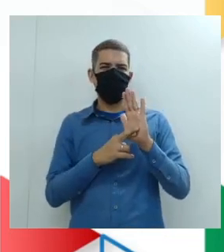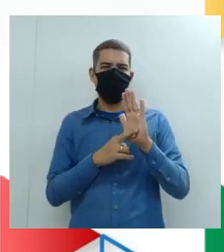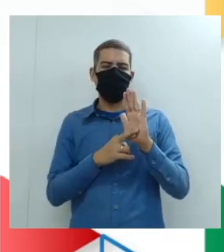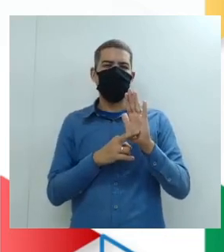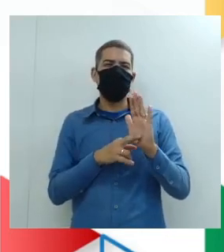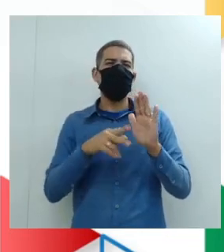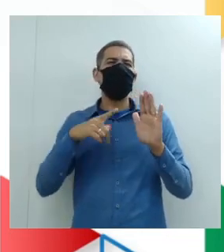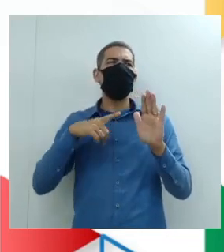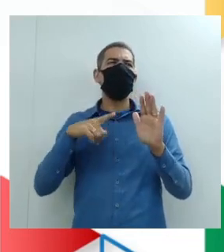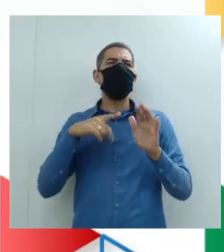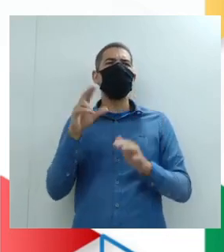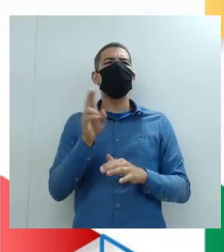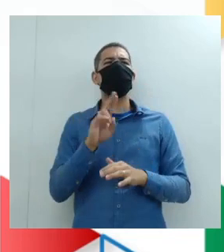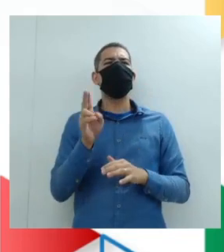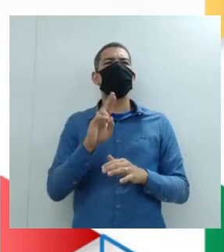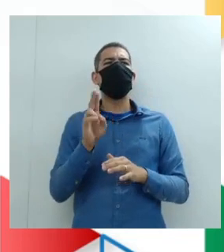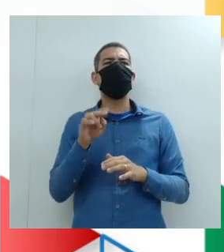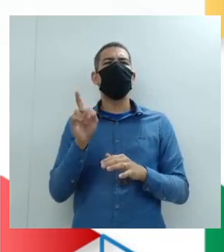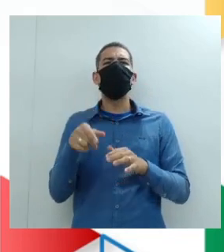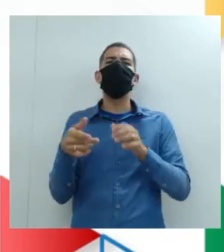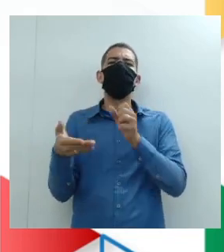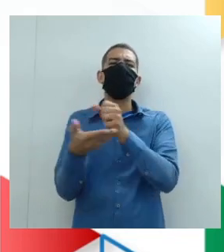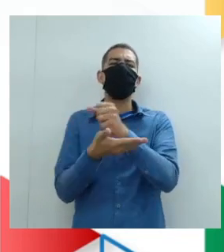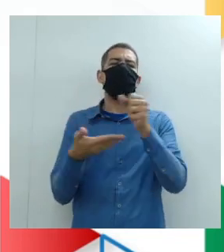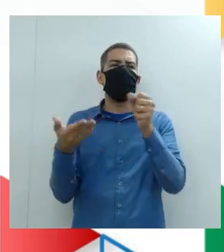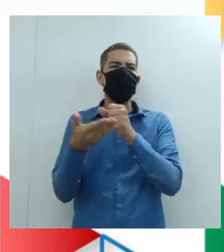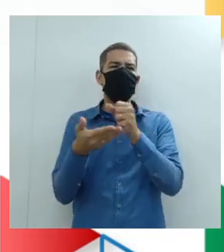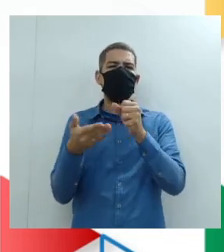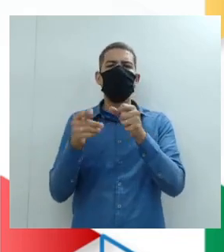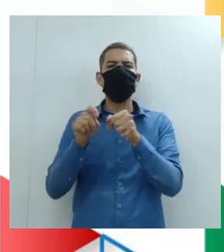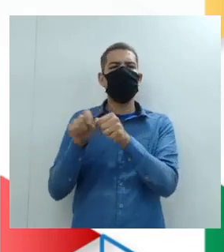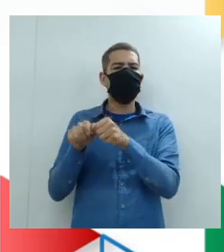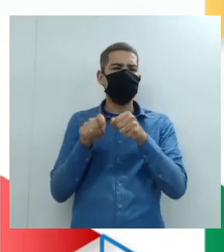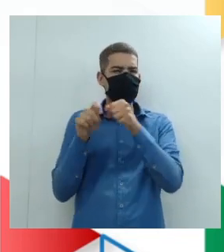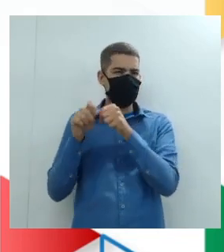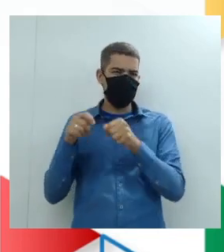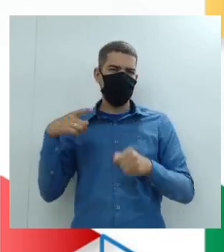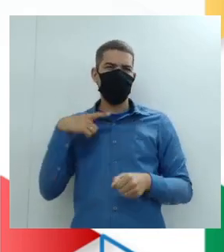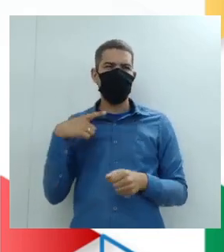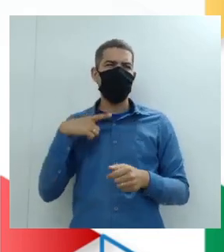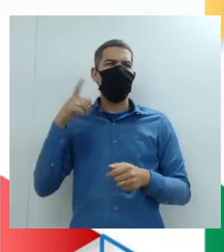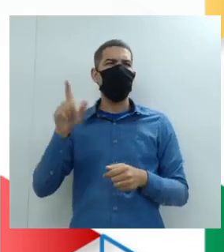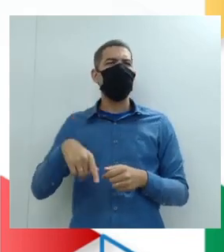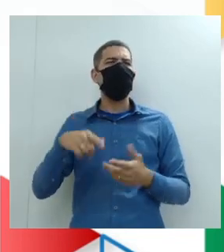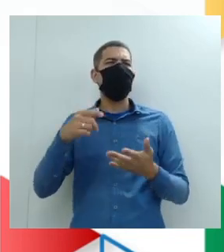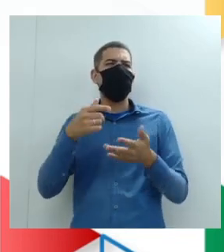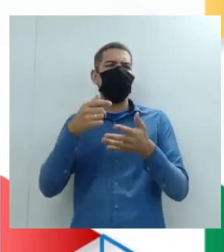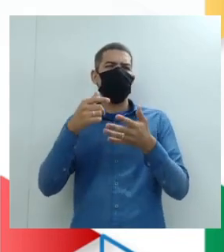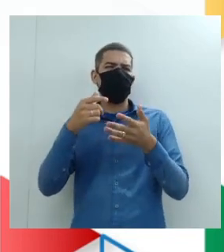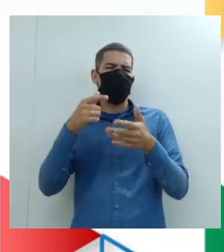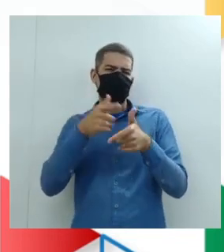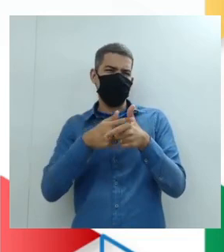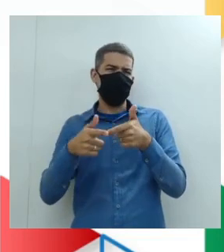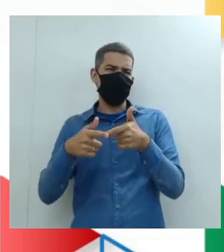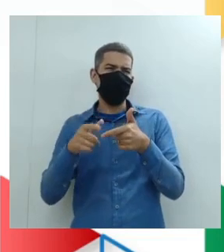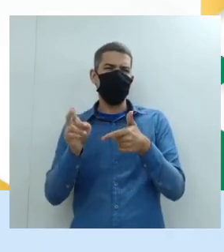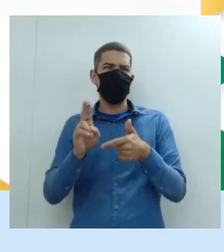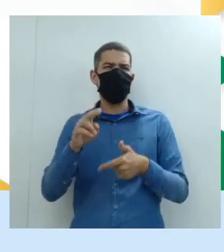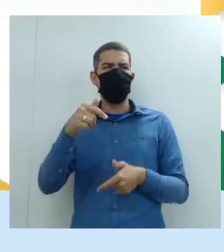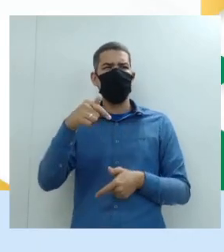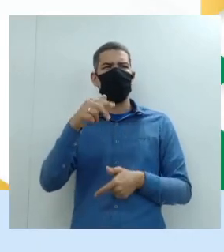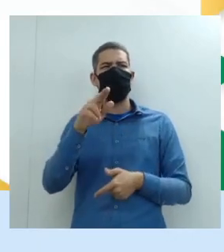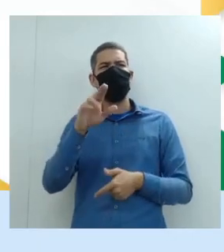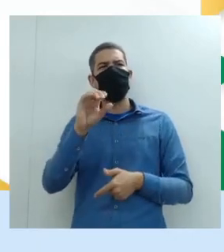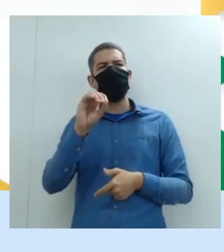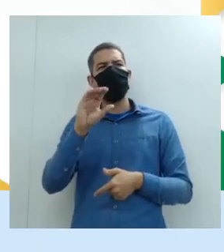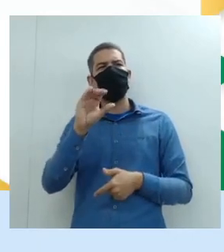a gente chama de fórmula fundamental da divisão. Está lá, você lembra do quociente, divisor, dividendo, resto, lembra? Está ele aí, ó. Vamos